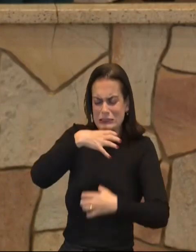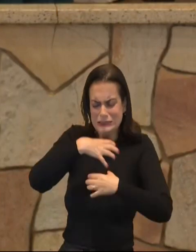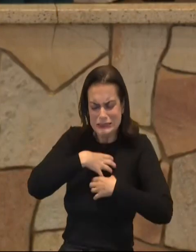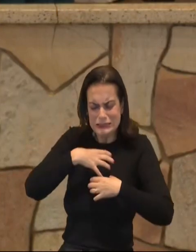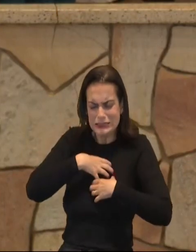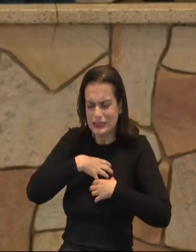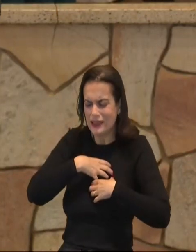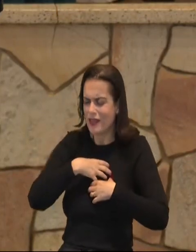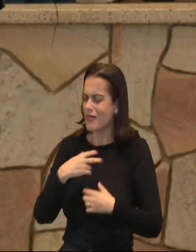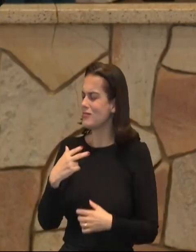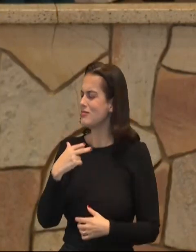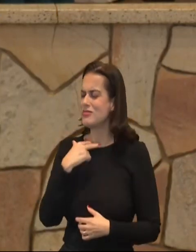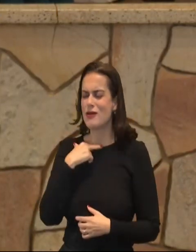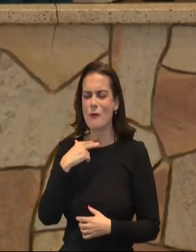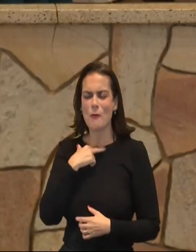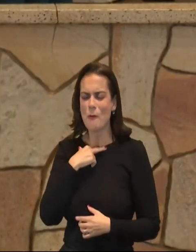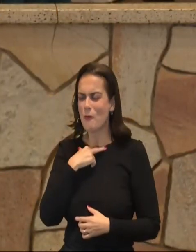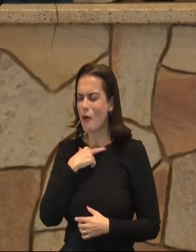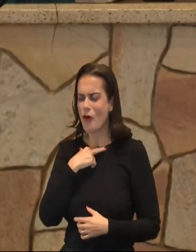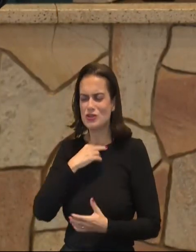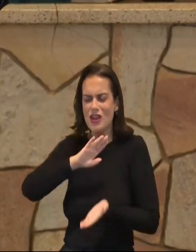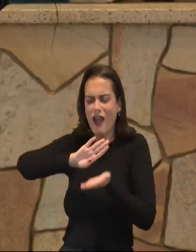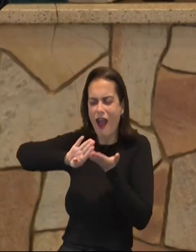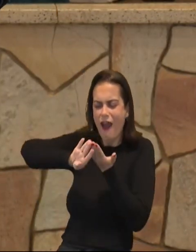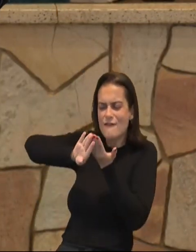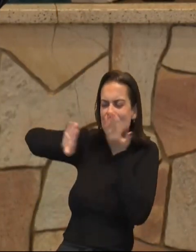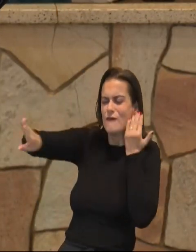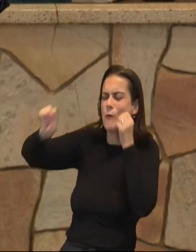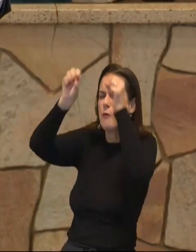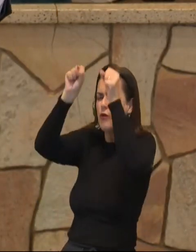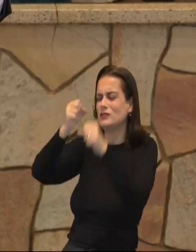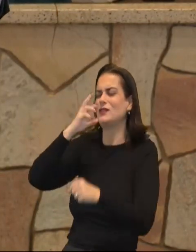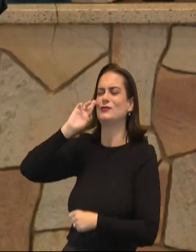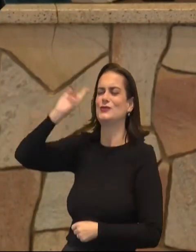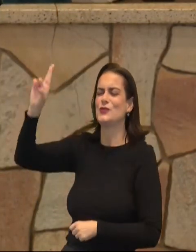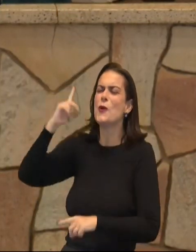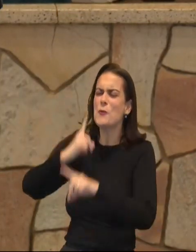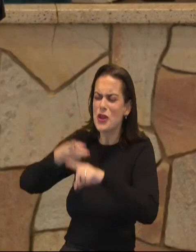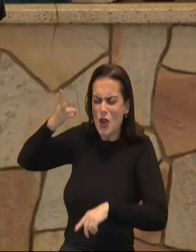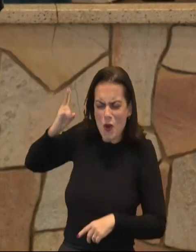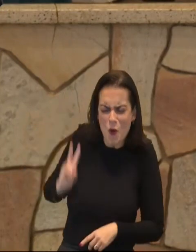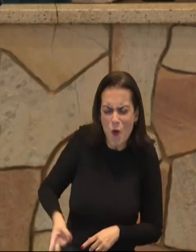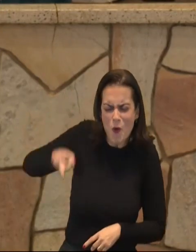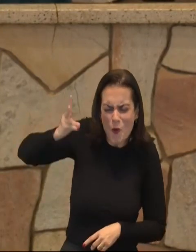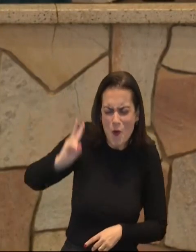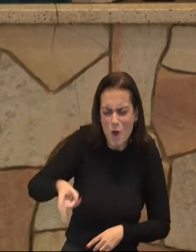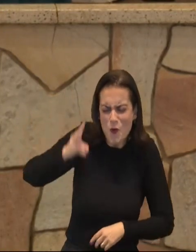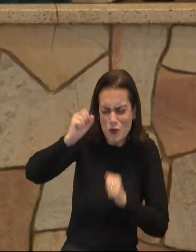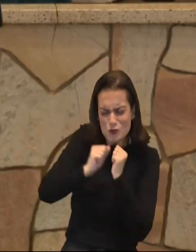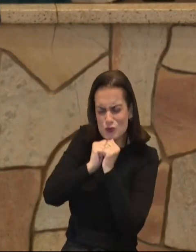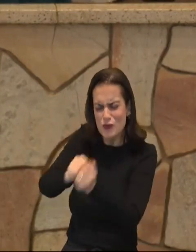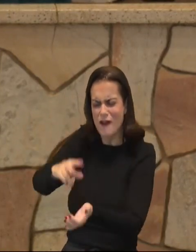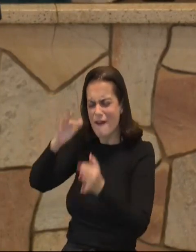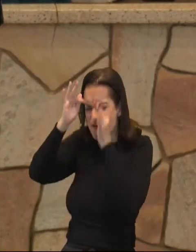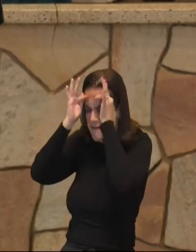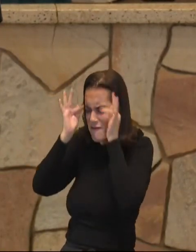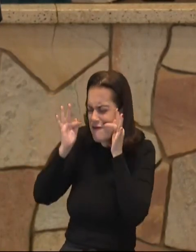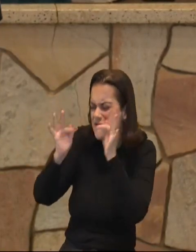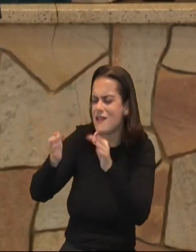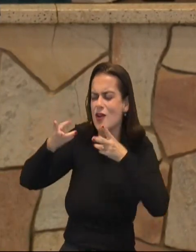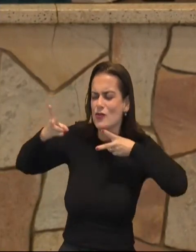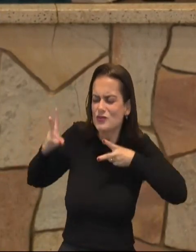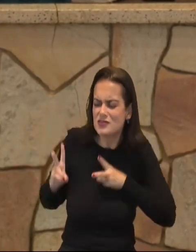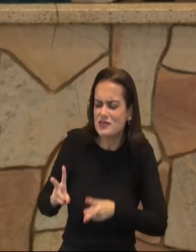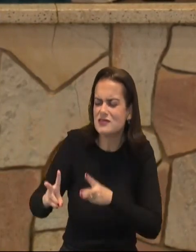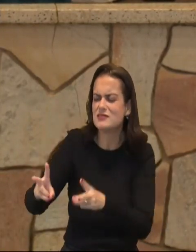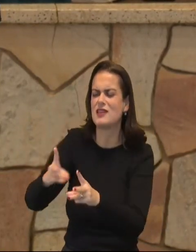sentimentos não podem abalar o poder do Senhor, que permanece e que continua sendo fiel sempre